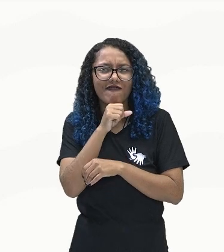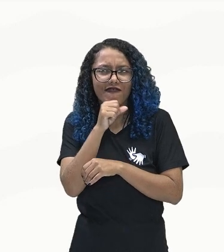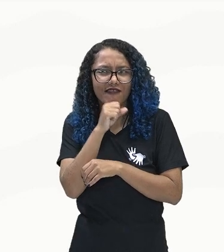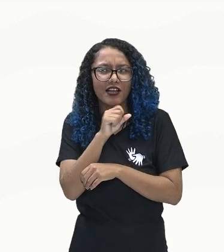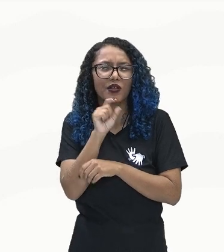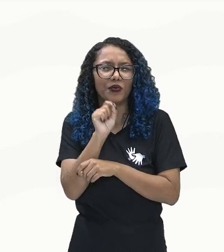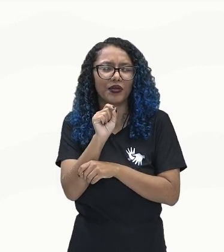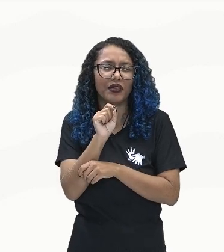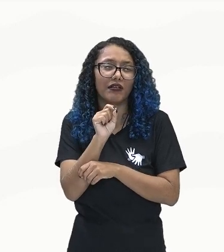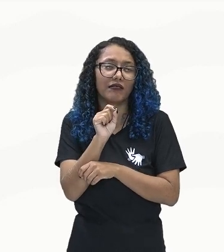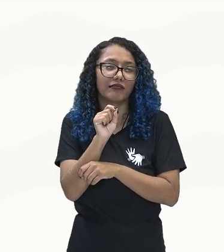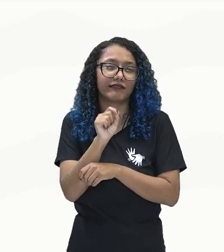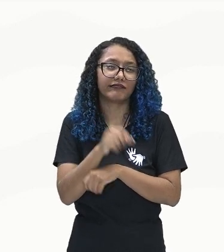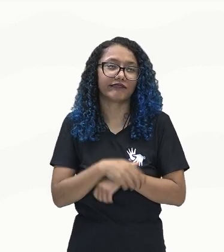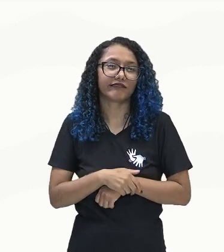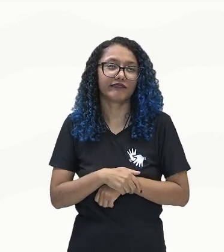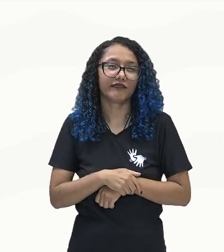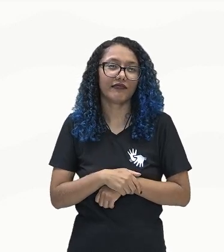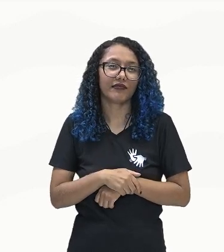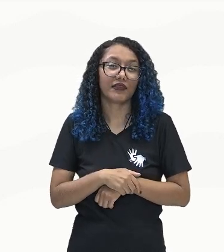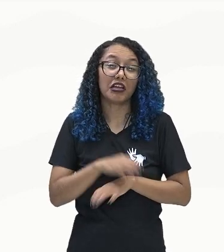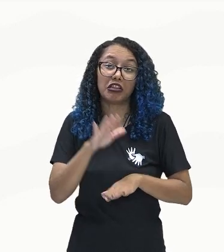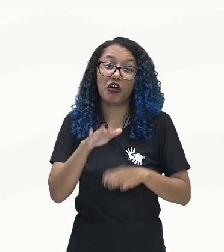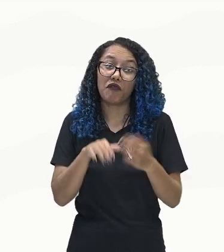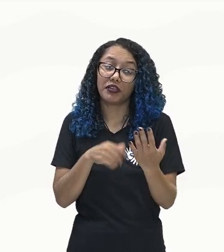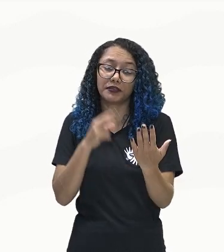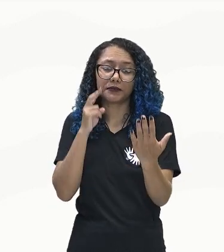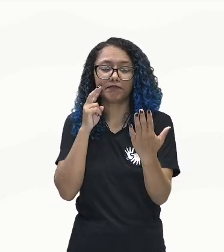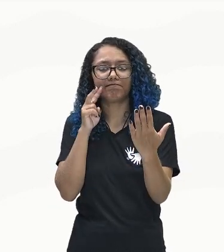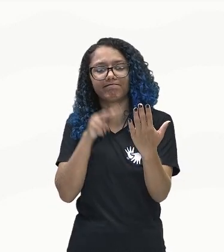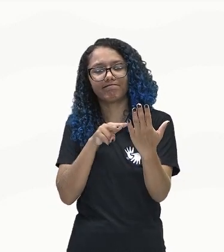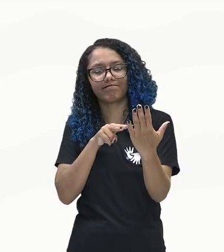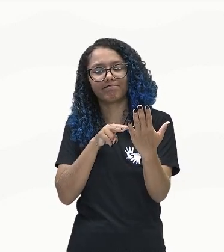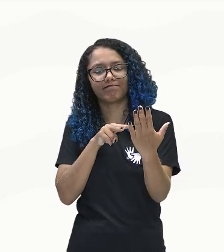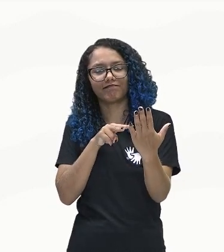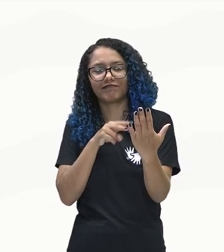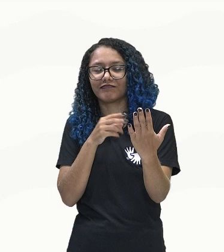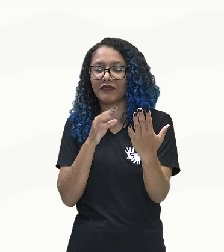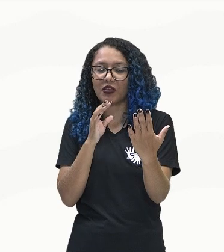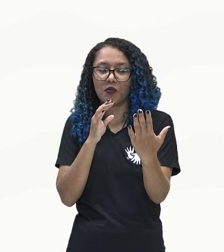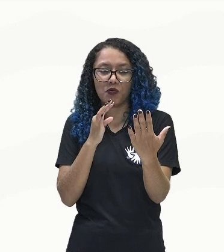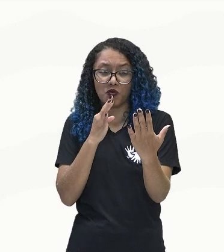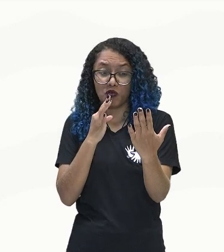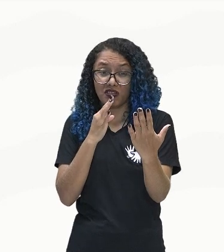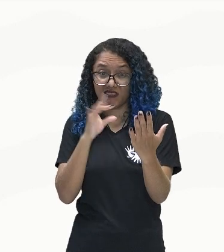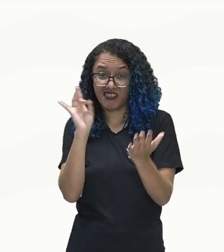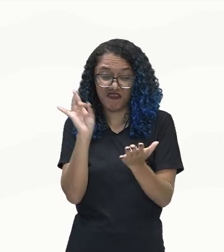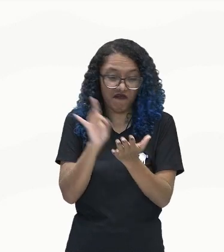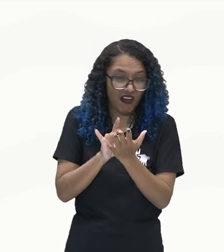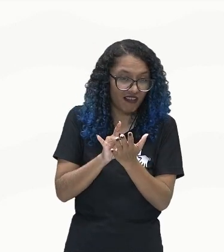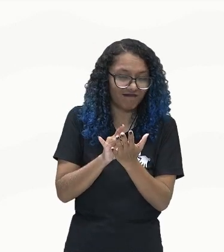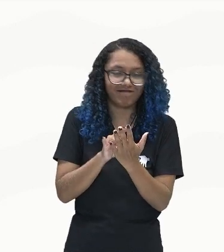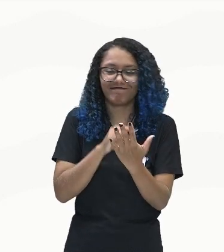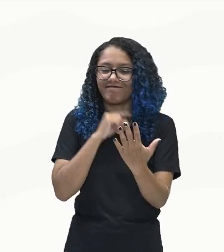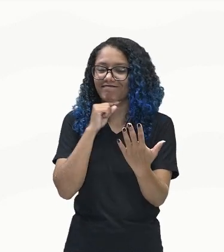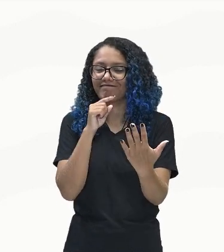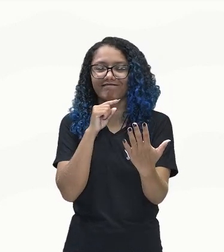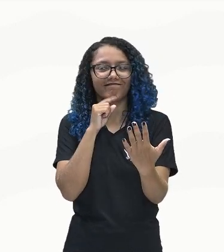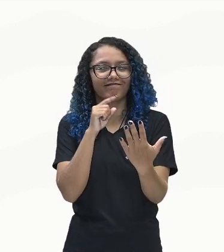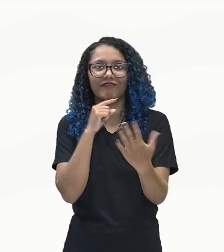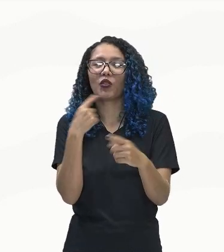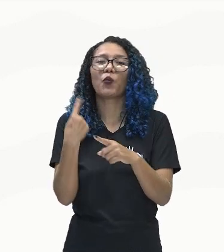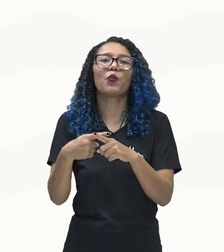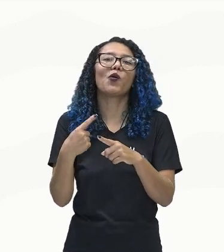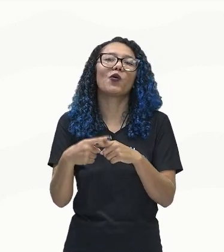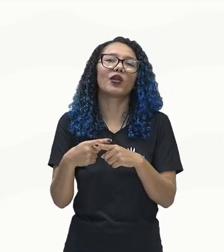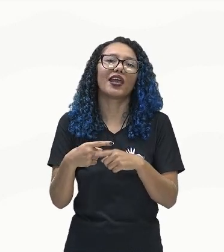ainda, né, se olhar, né, no espelho e dizer, ainda não me conheço plenamente, né, porque isso leva